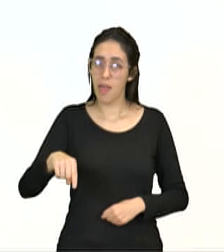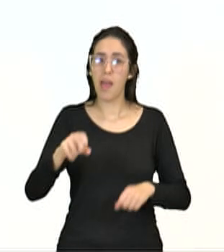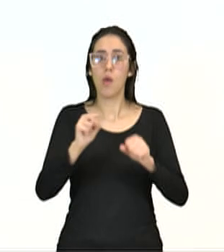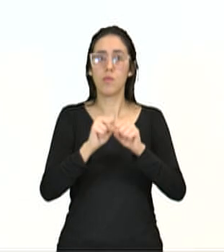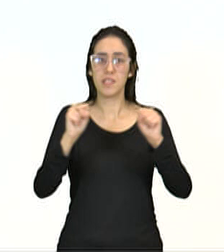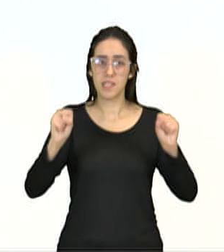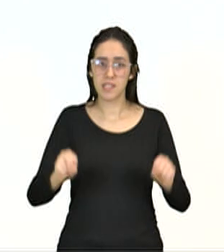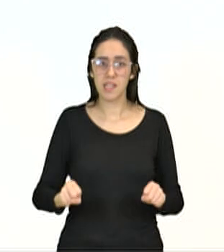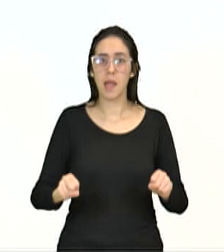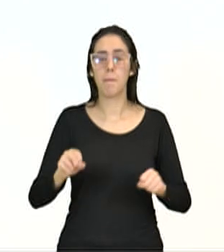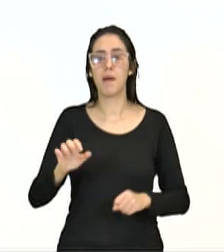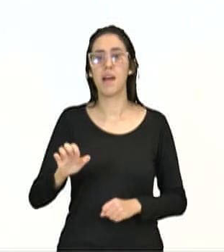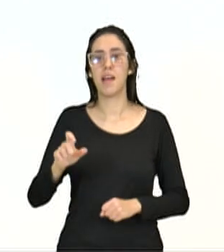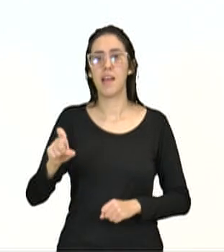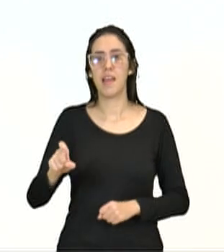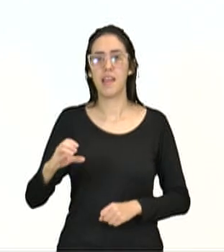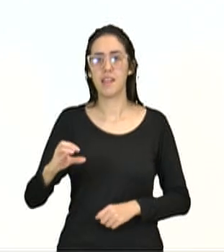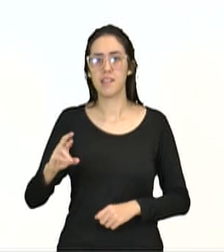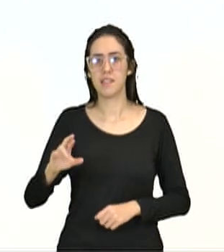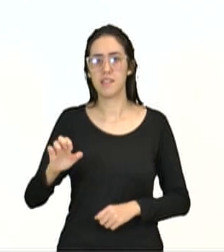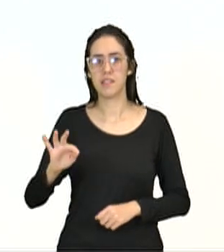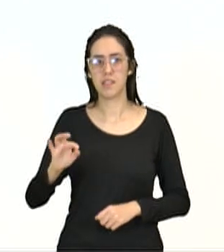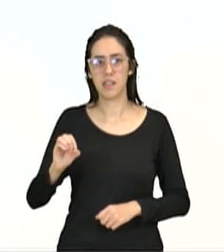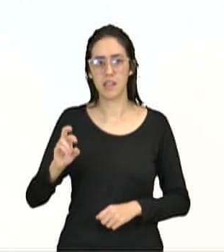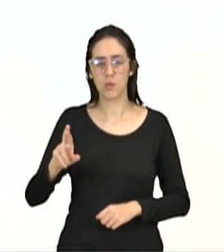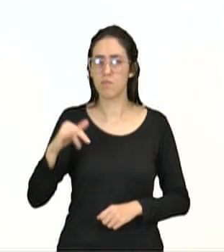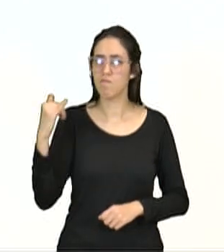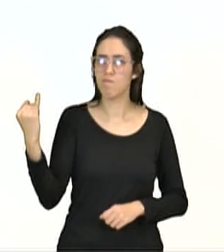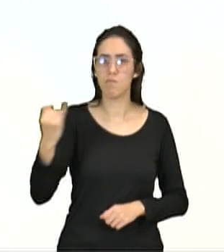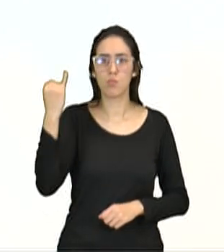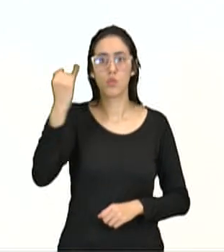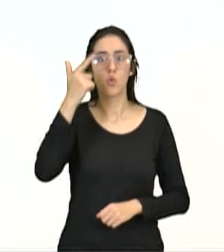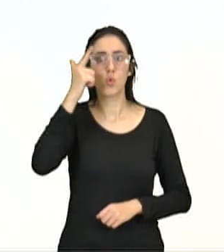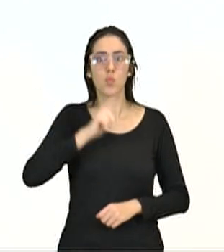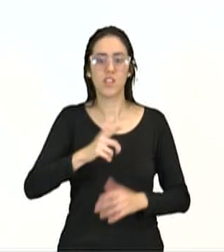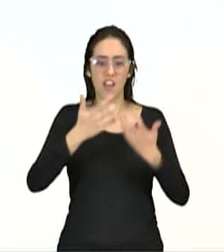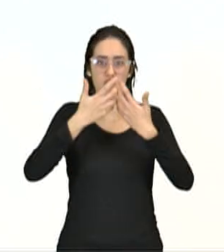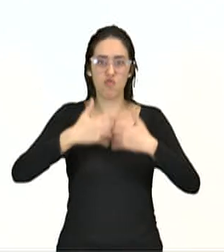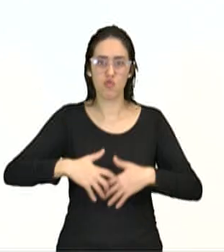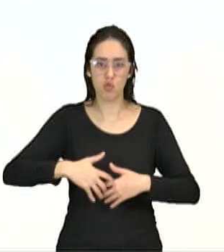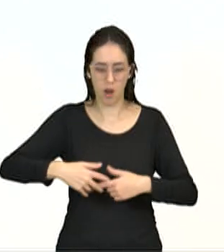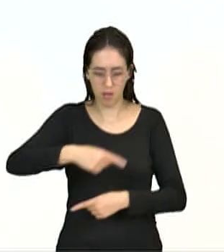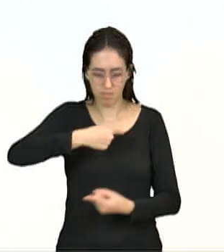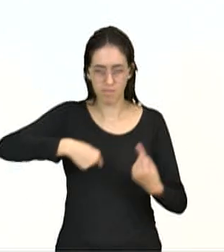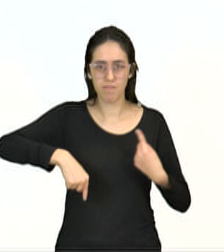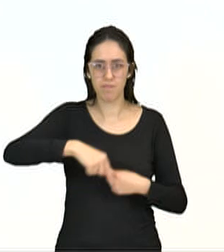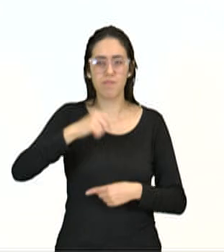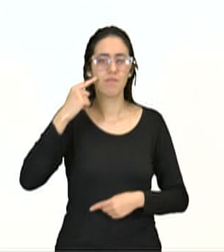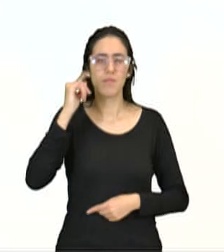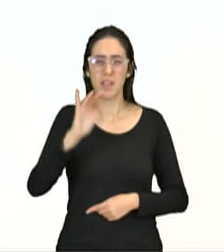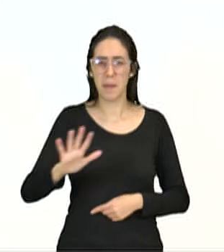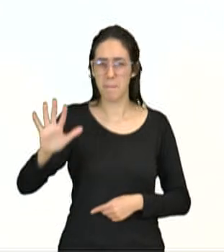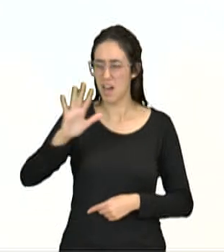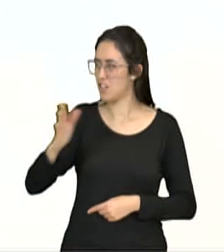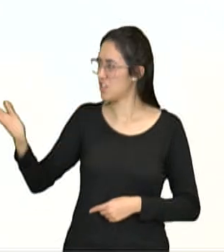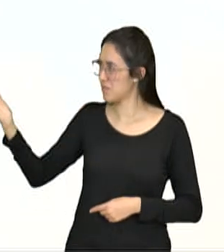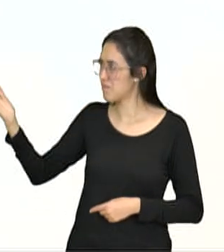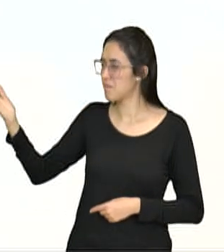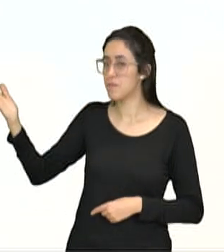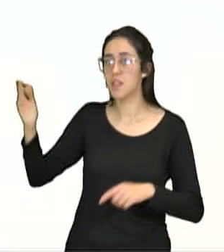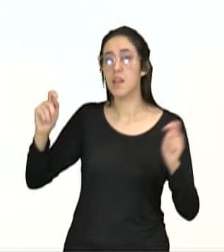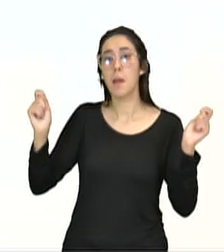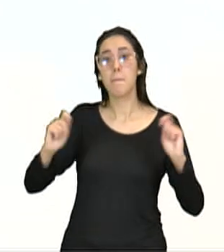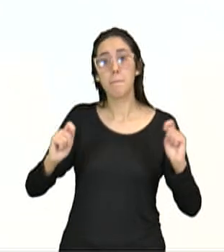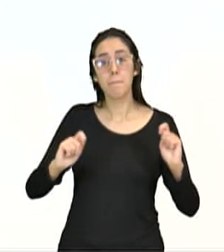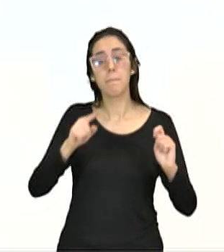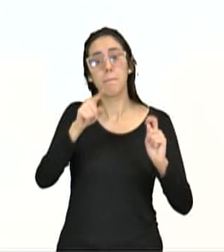excretores importantíssimo para o bom funcionamento do corpo humano. Então, observe a imagem e